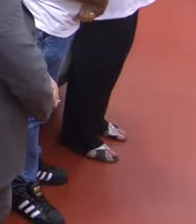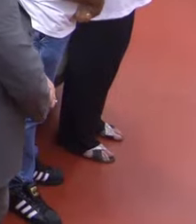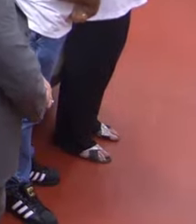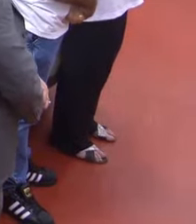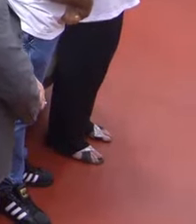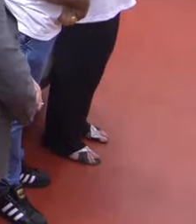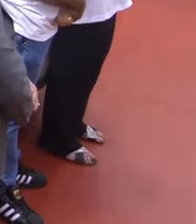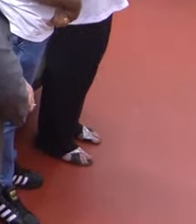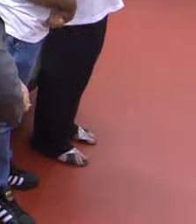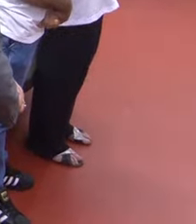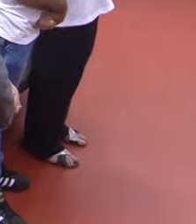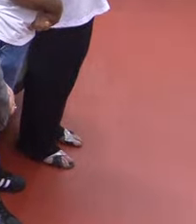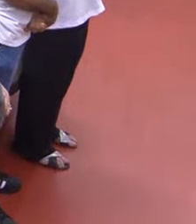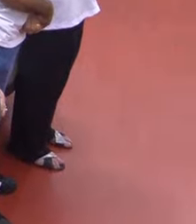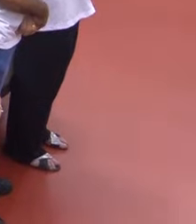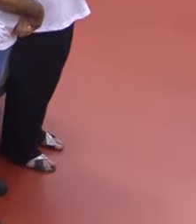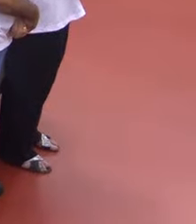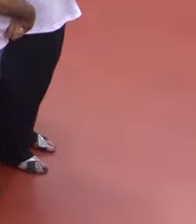h